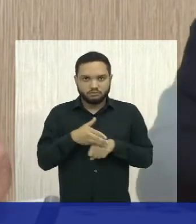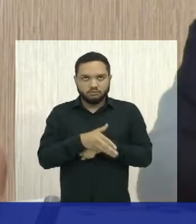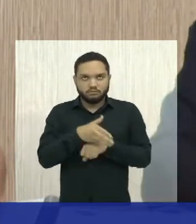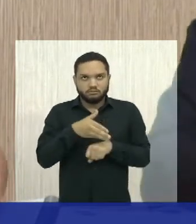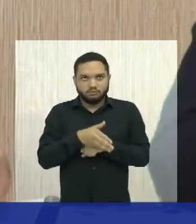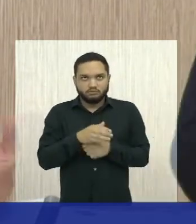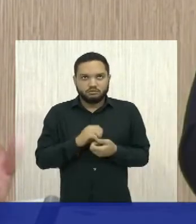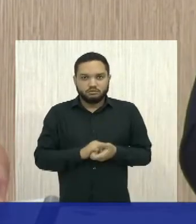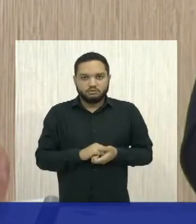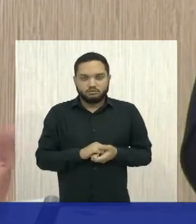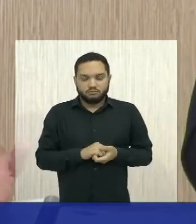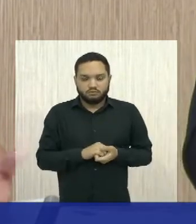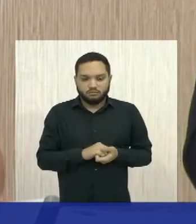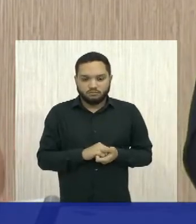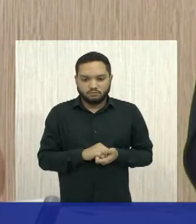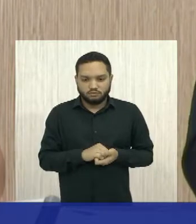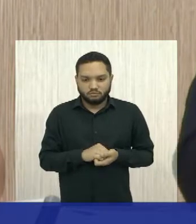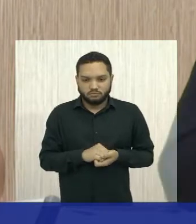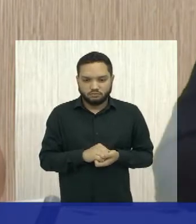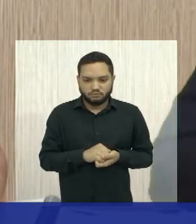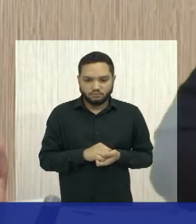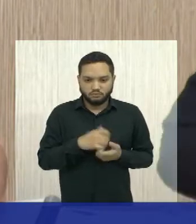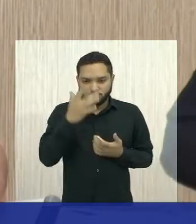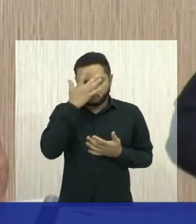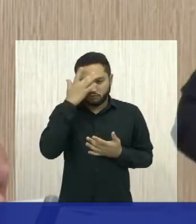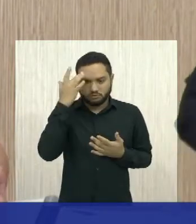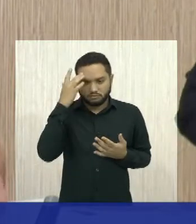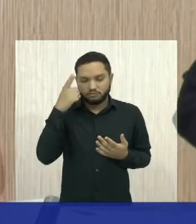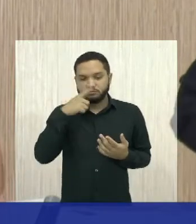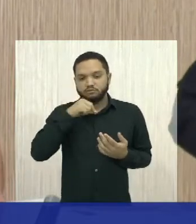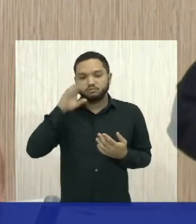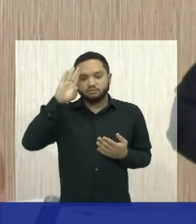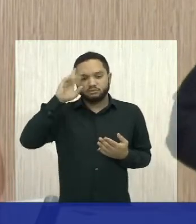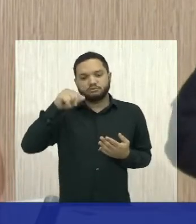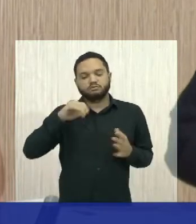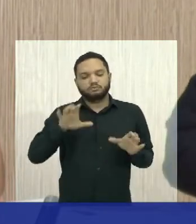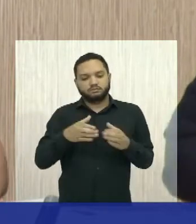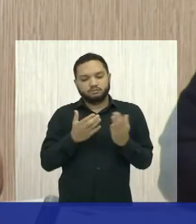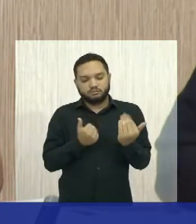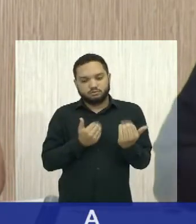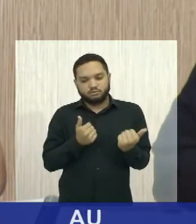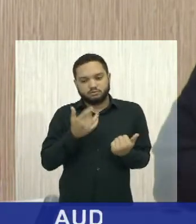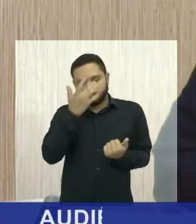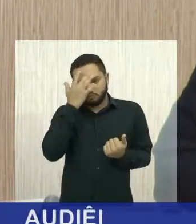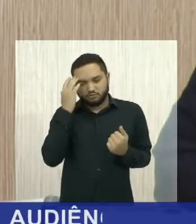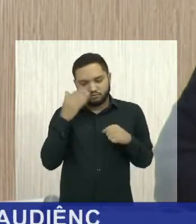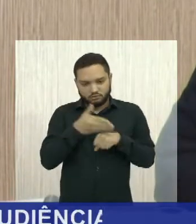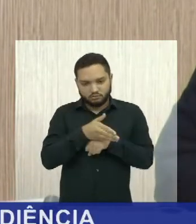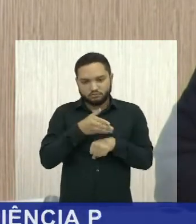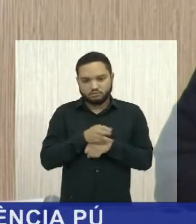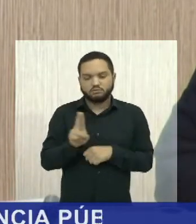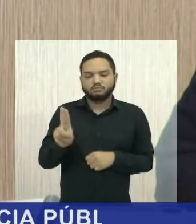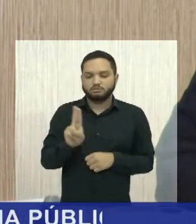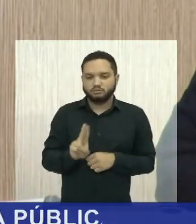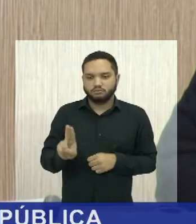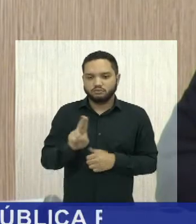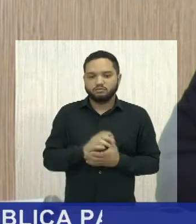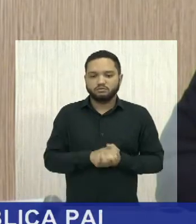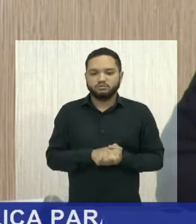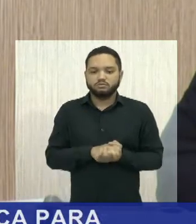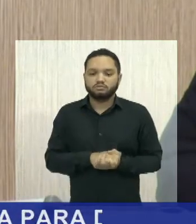os atores, os protagonistas, realmente são os jovens, são as pessoas que vão estar por lá.